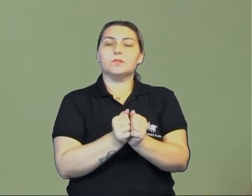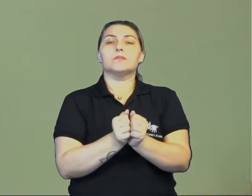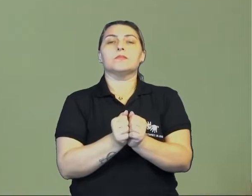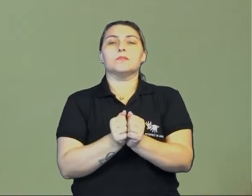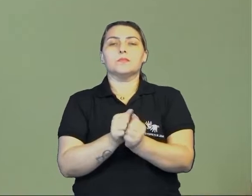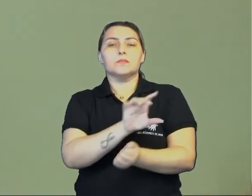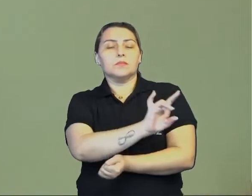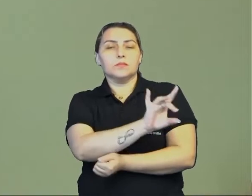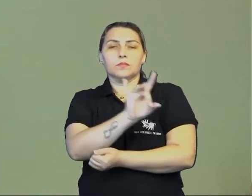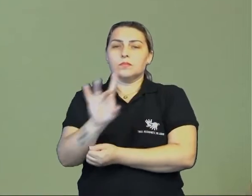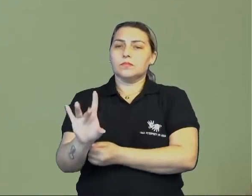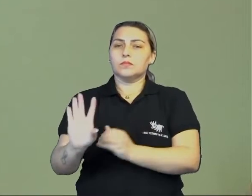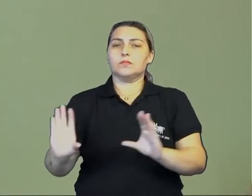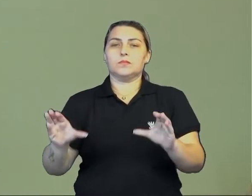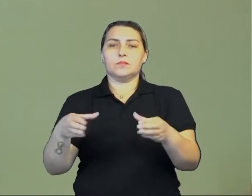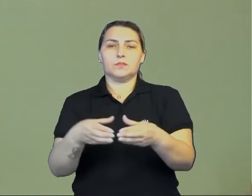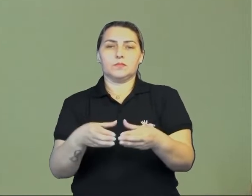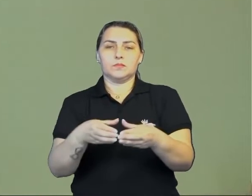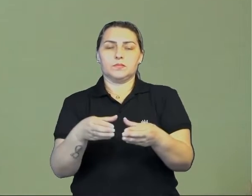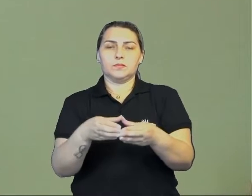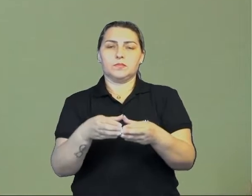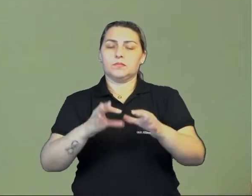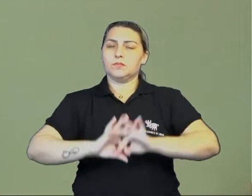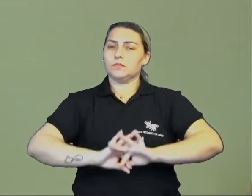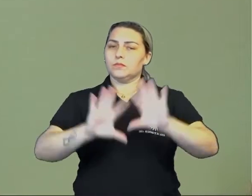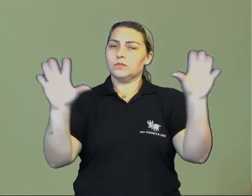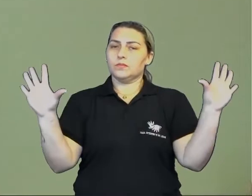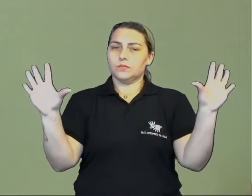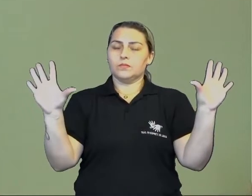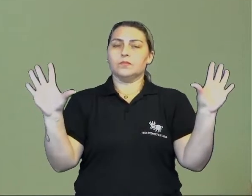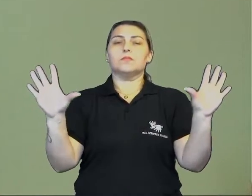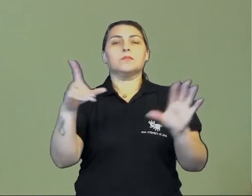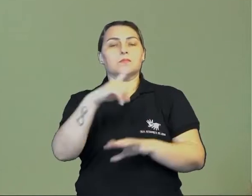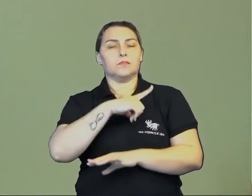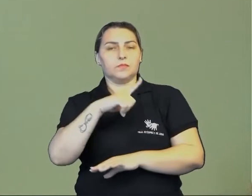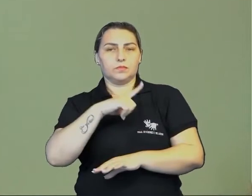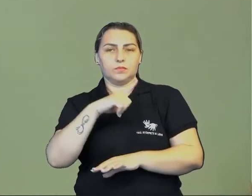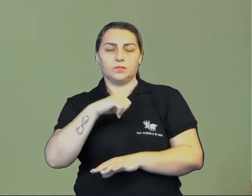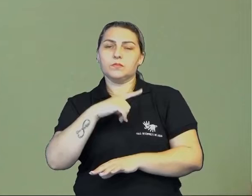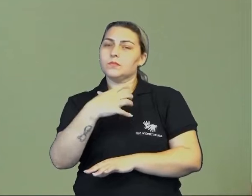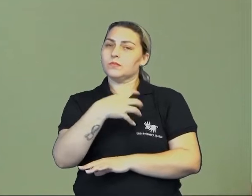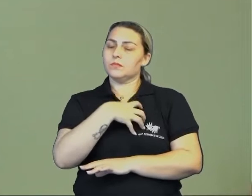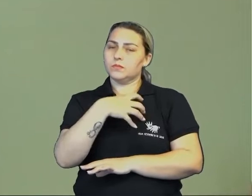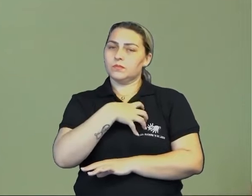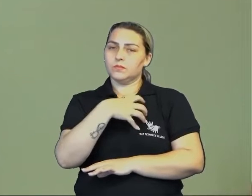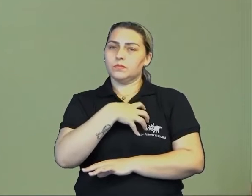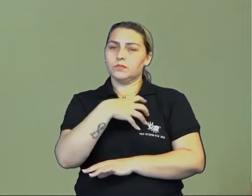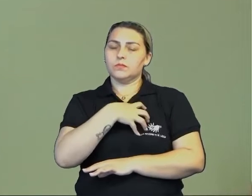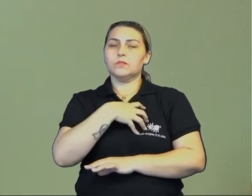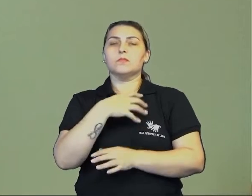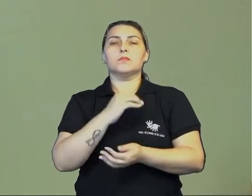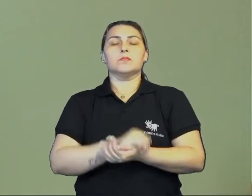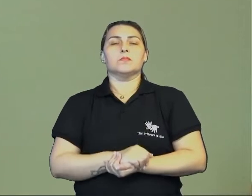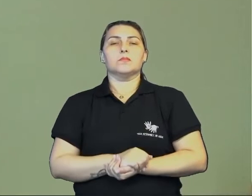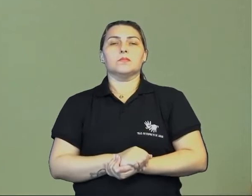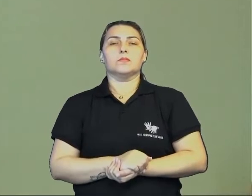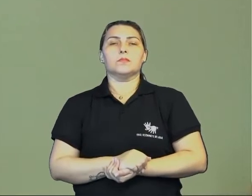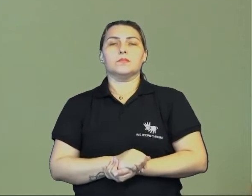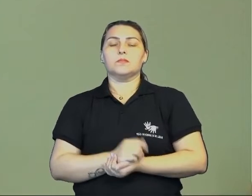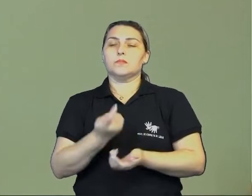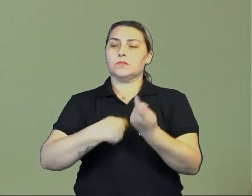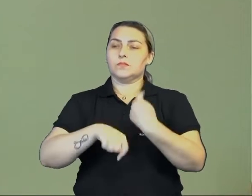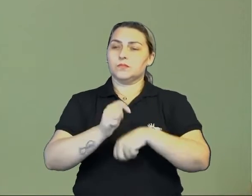e cada comunidade ela era independente, ela tinha a sua forma de gerir, certo? A